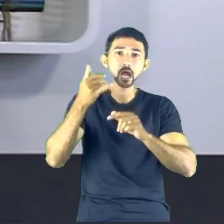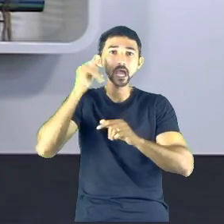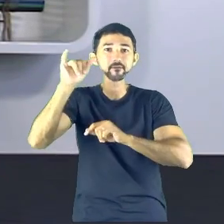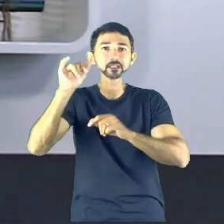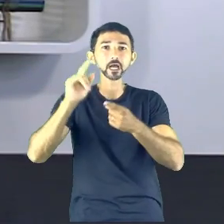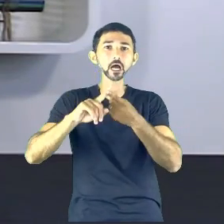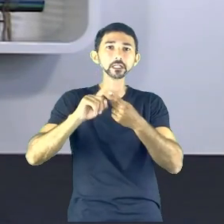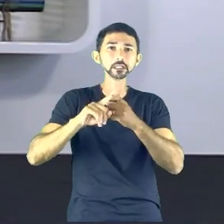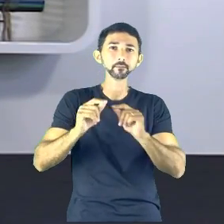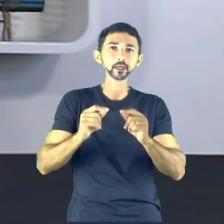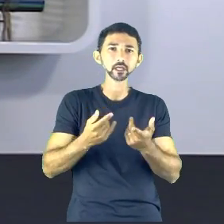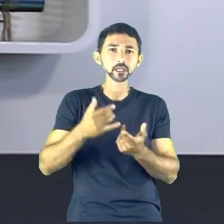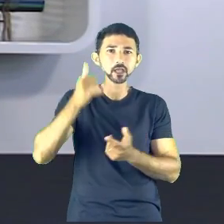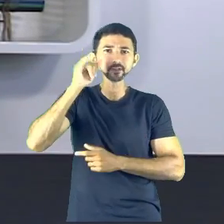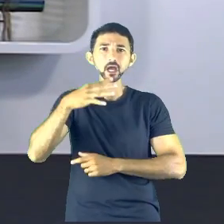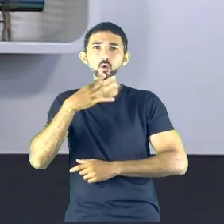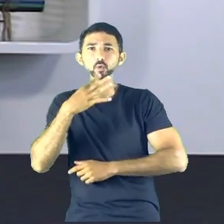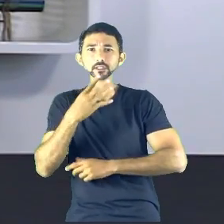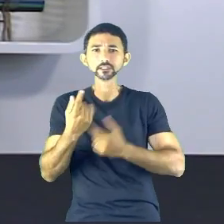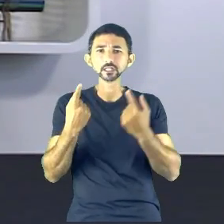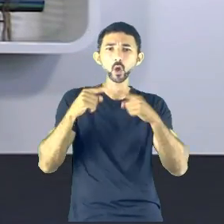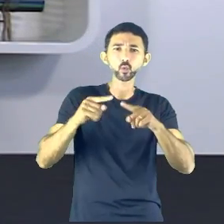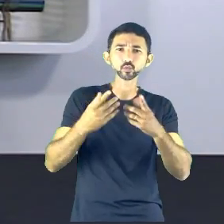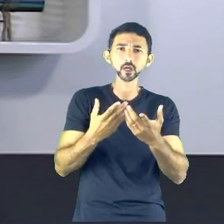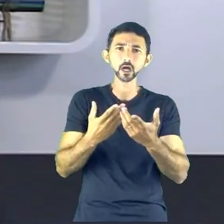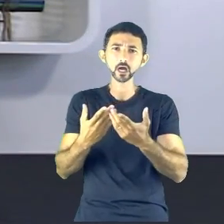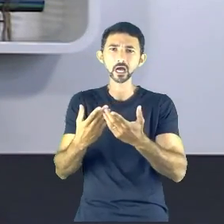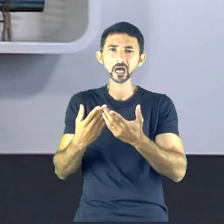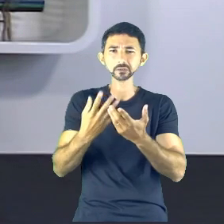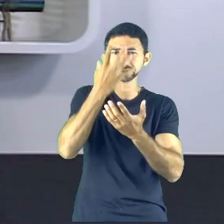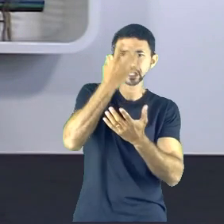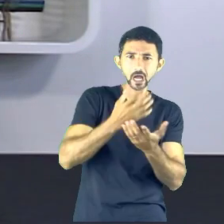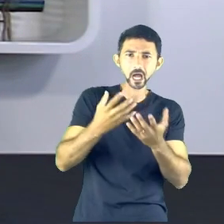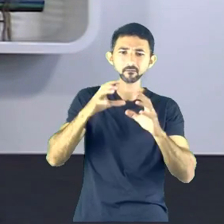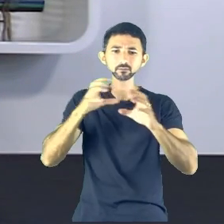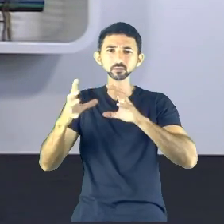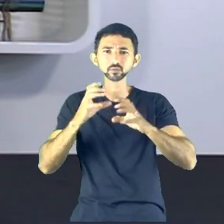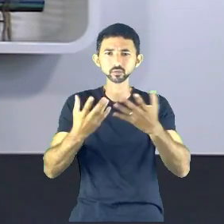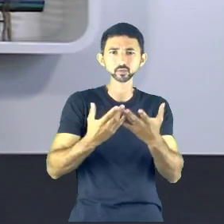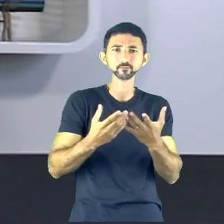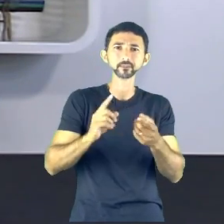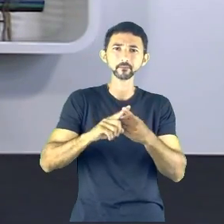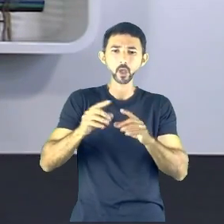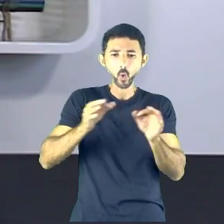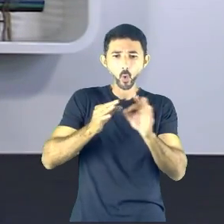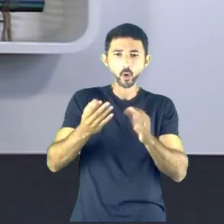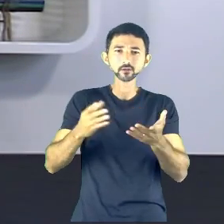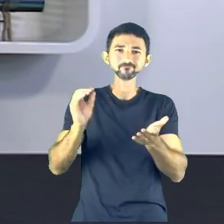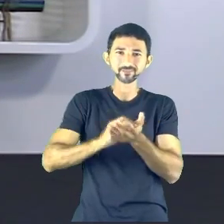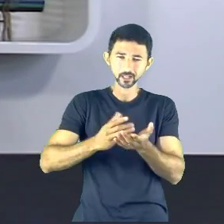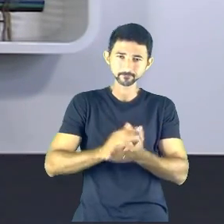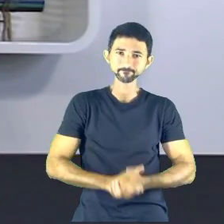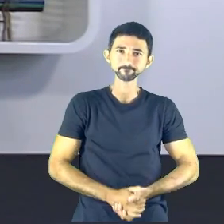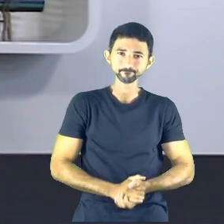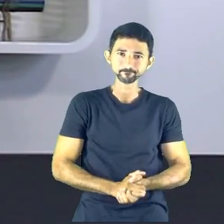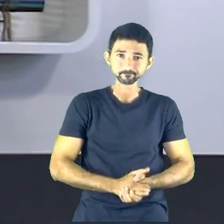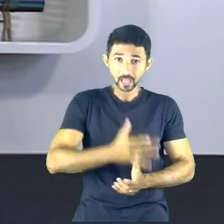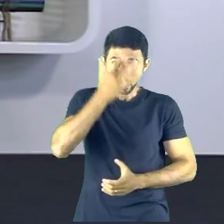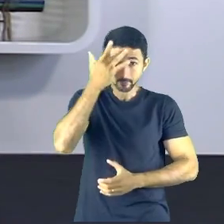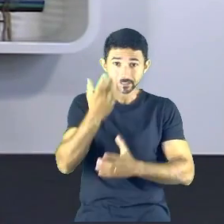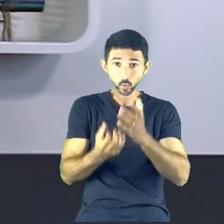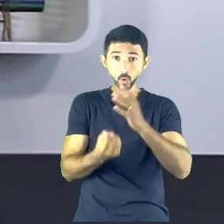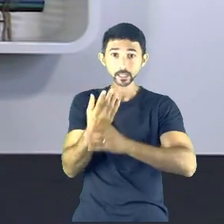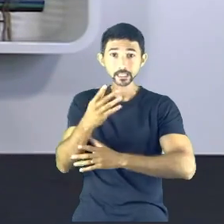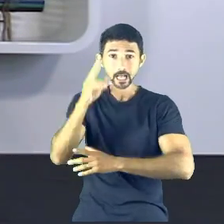de... E para evitar, na verdade, de ser reconhecido ou acusado como de rebeldia ou de crimes contra a ordem, os